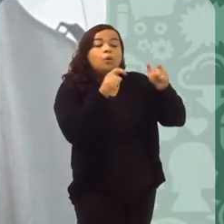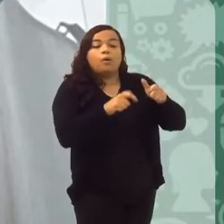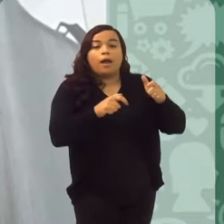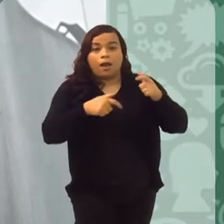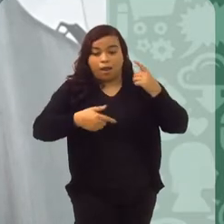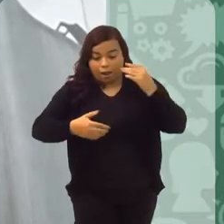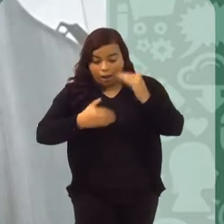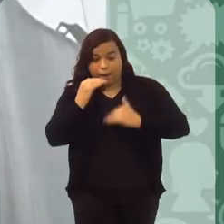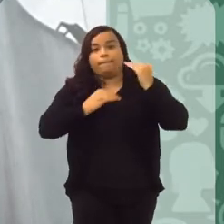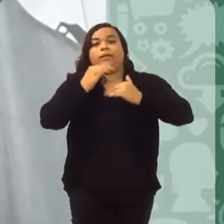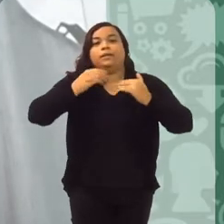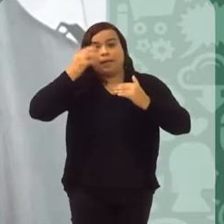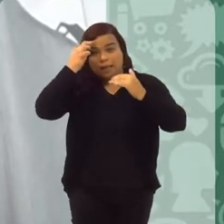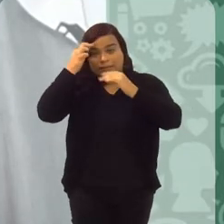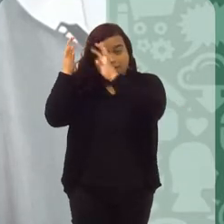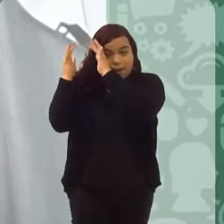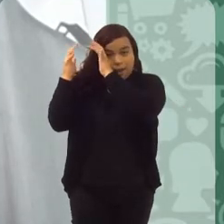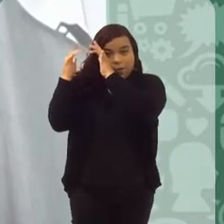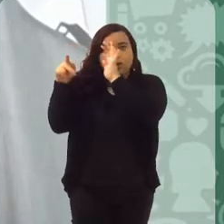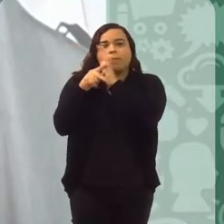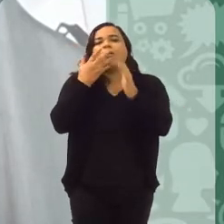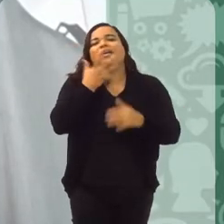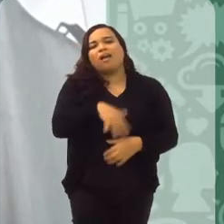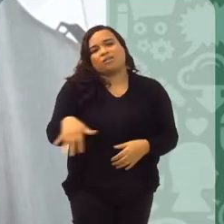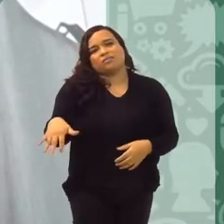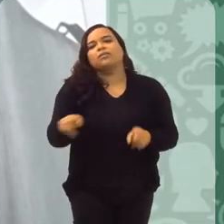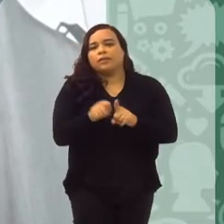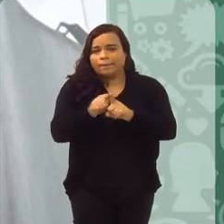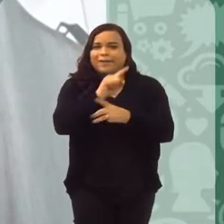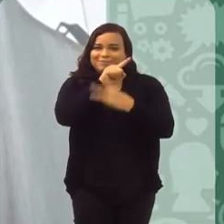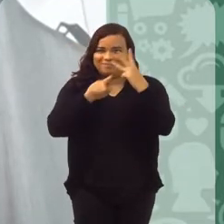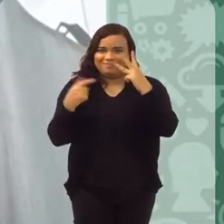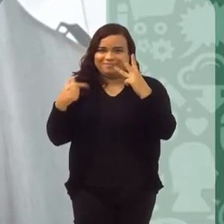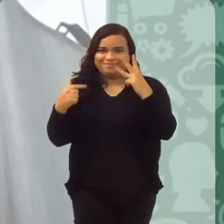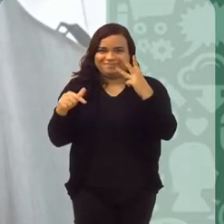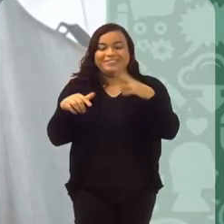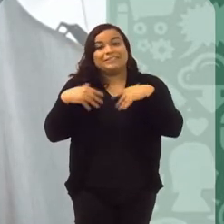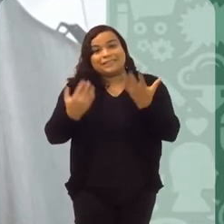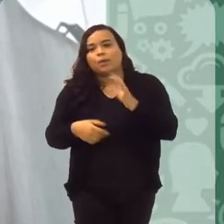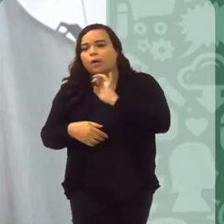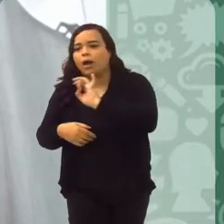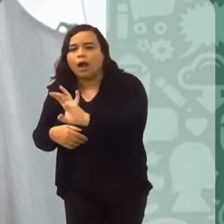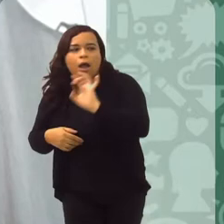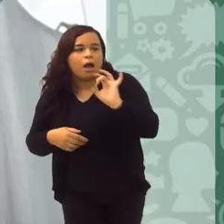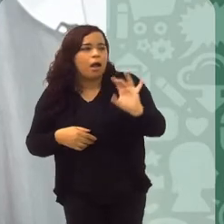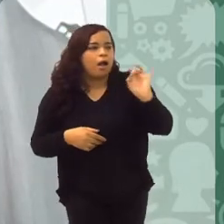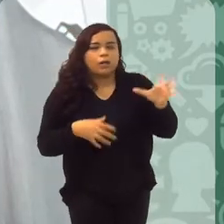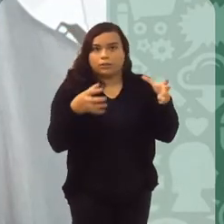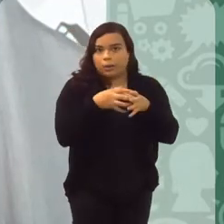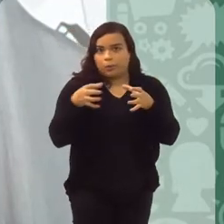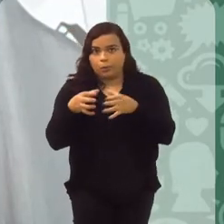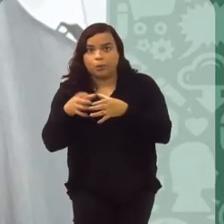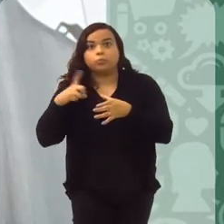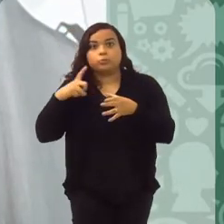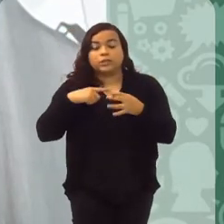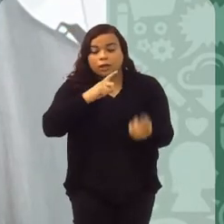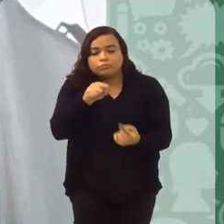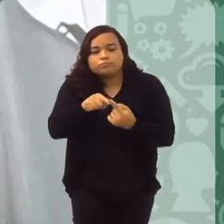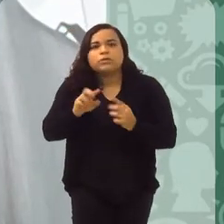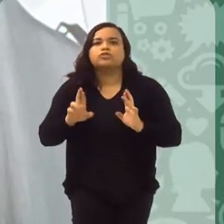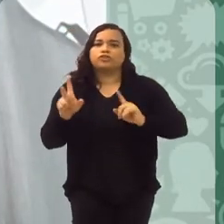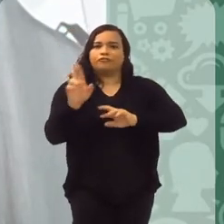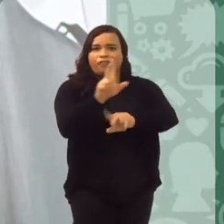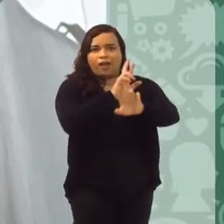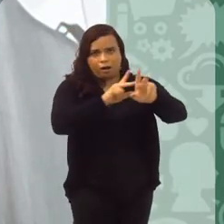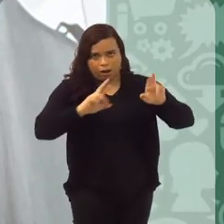reabilitação neurológica infantil. Então, assim, para cada grupo desse, a gente tem uma função